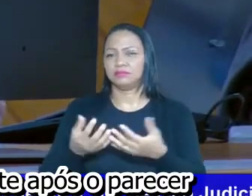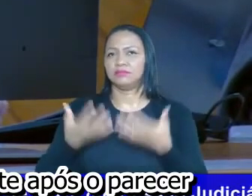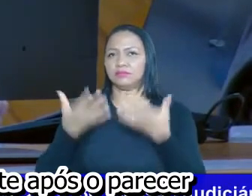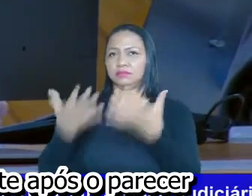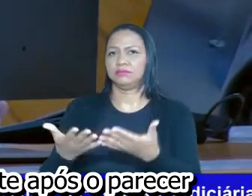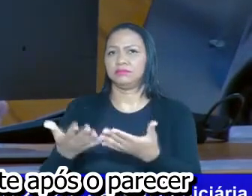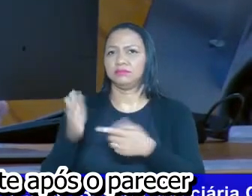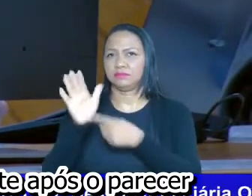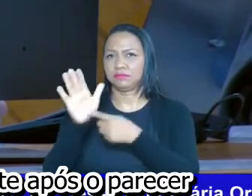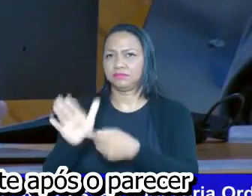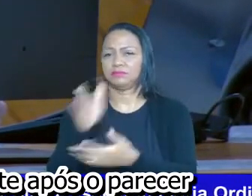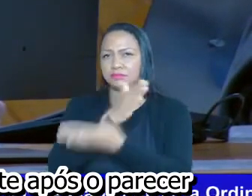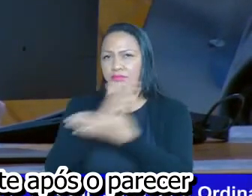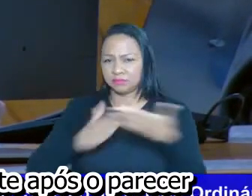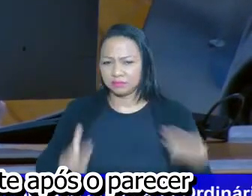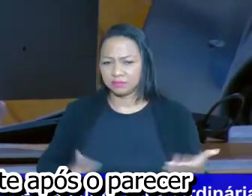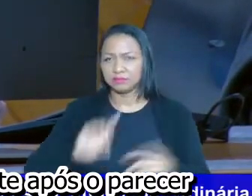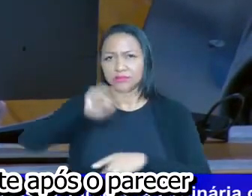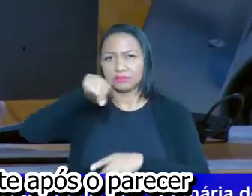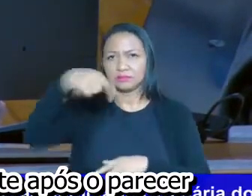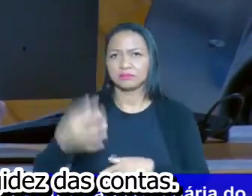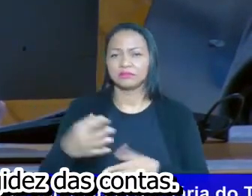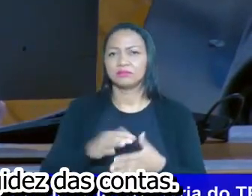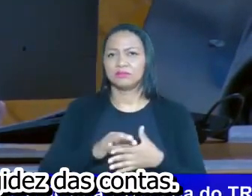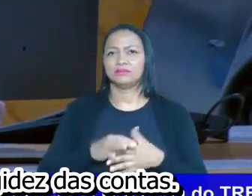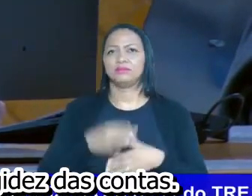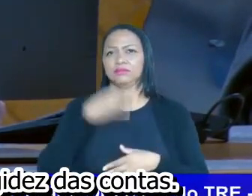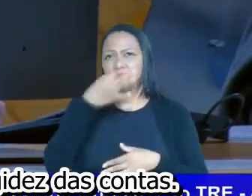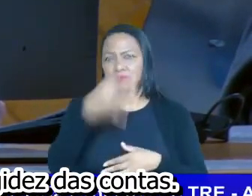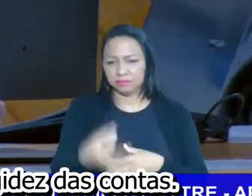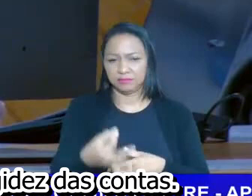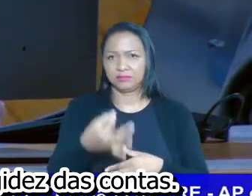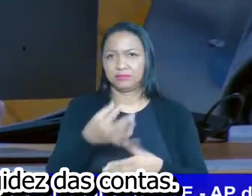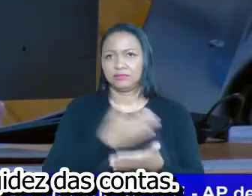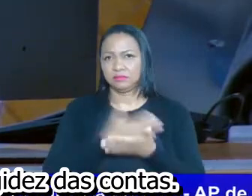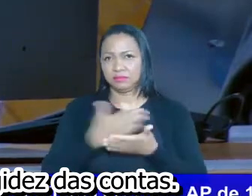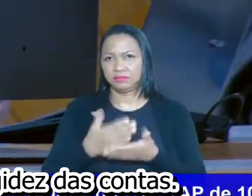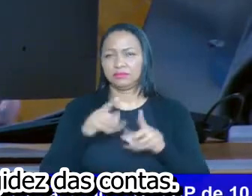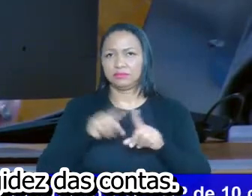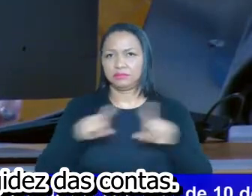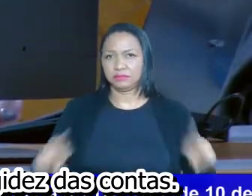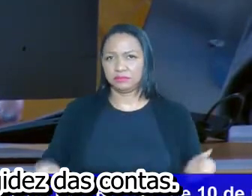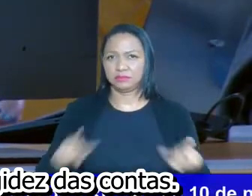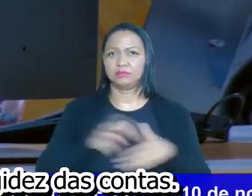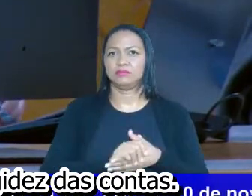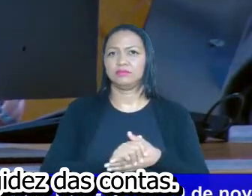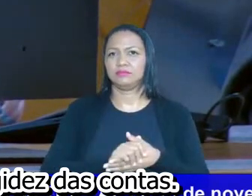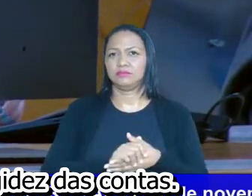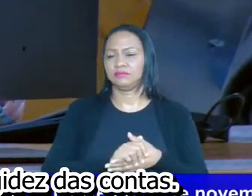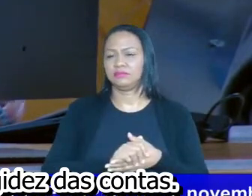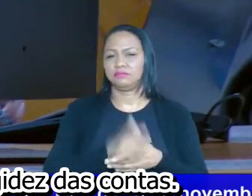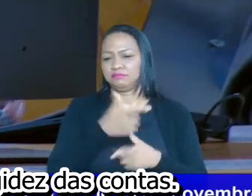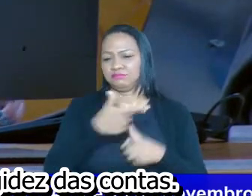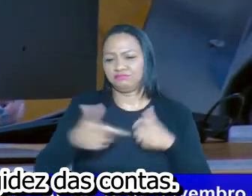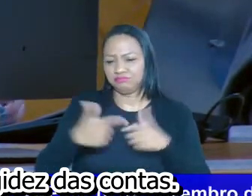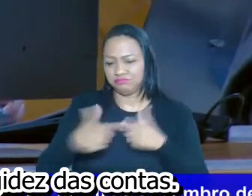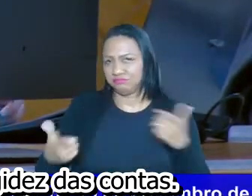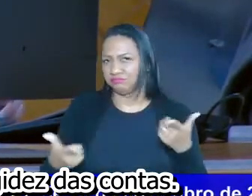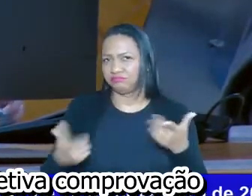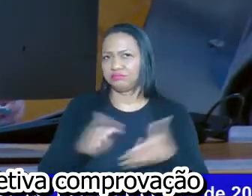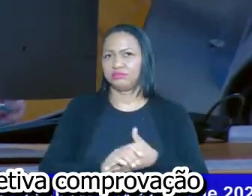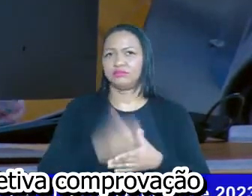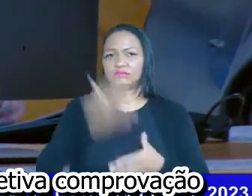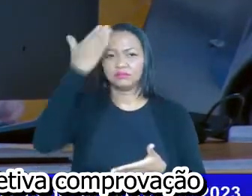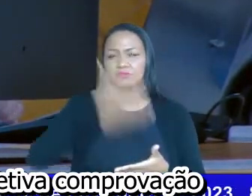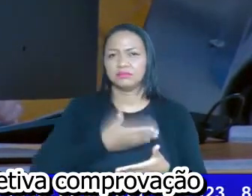apresentação de alguns comprovantes de despesa somente após o parecer preliminar, mas que essa situação não comprometeu a rigidez das